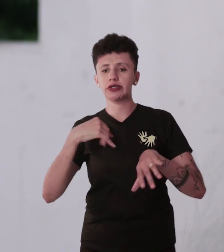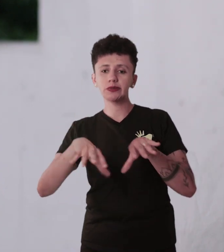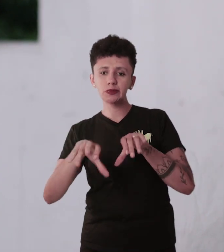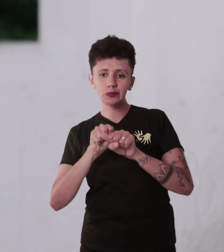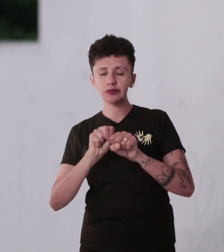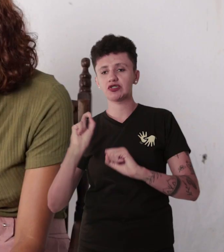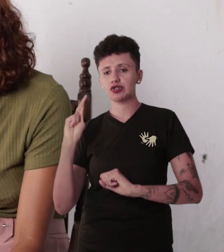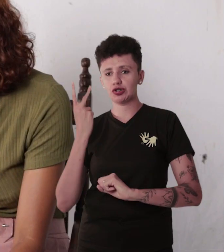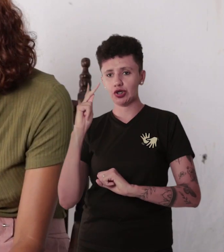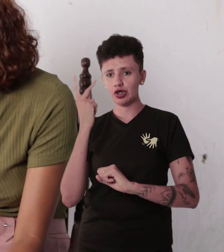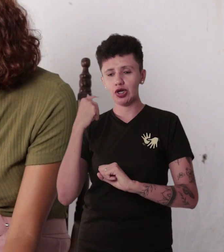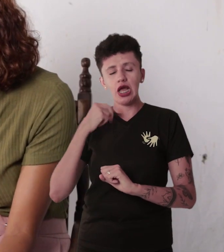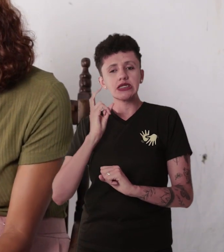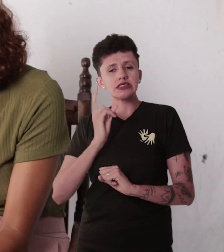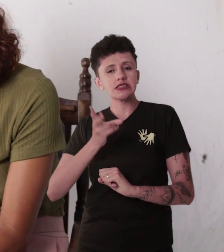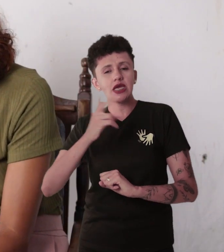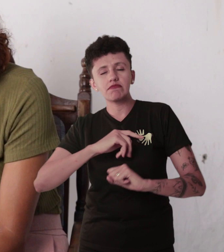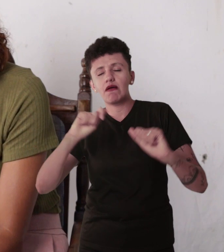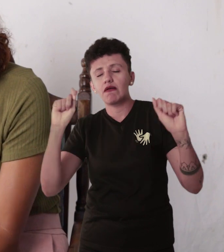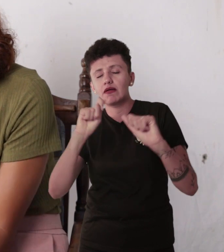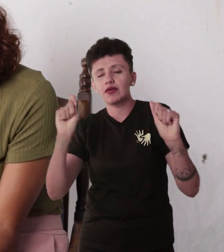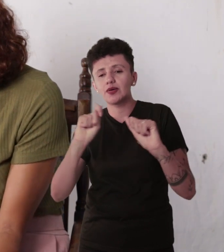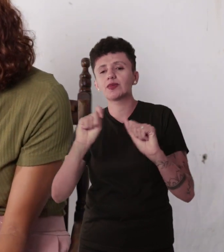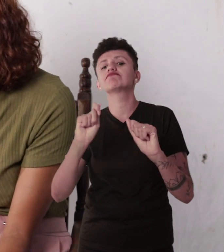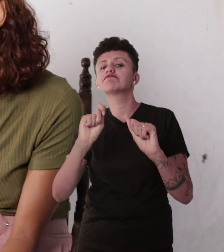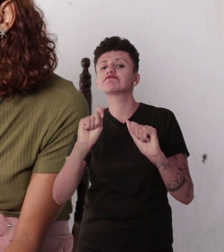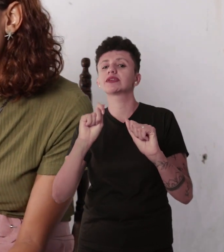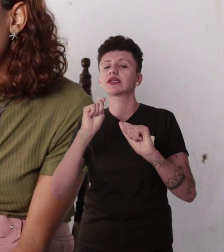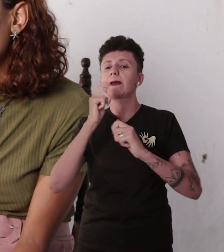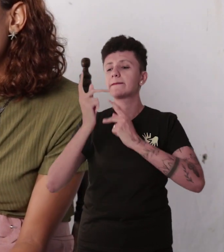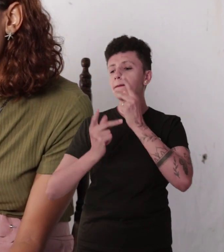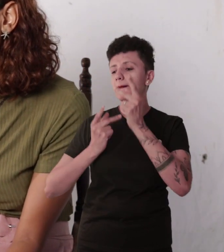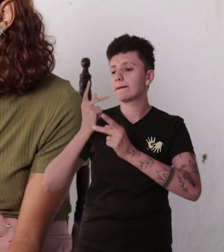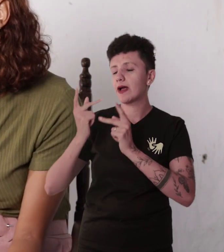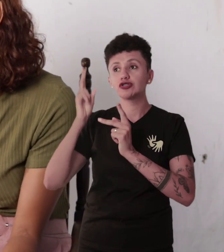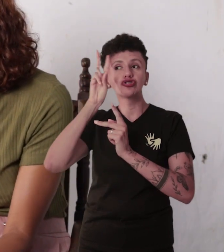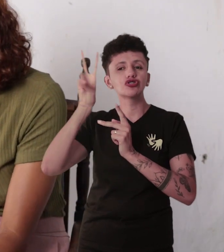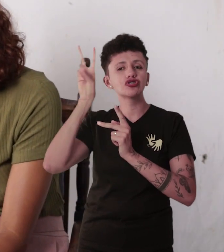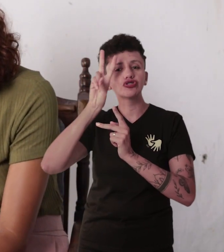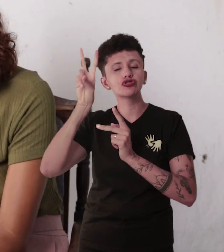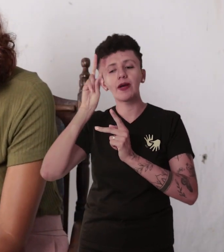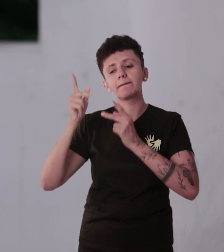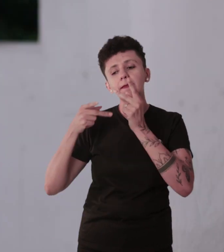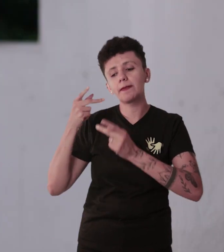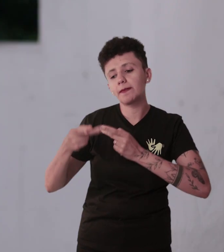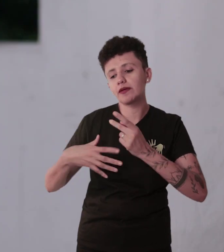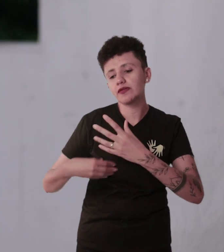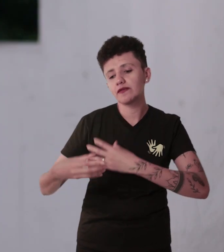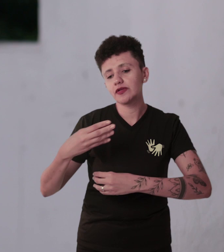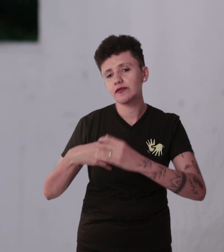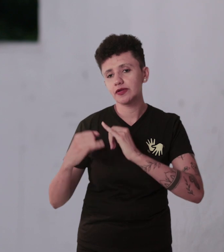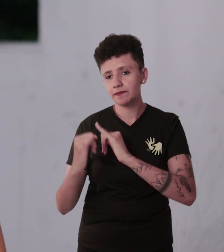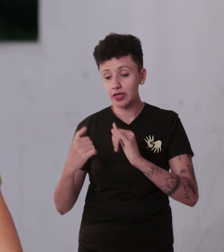formada em História e sempre fui apaixonada pela história oral, que foi a minha especialidade. Como eu